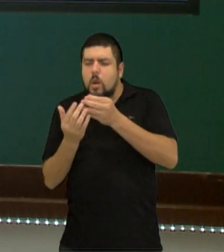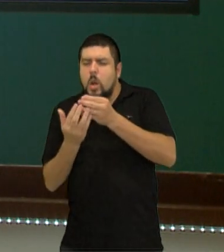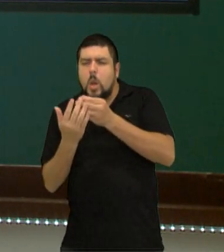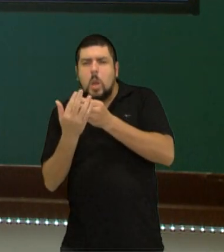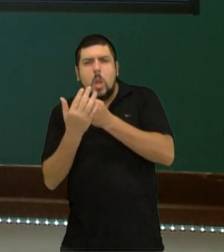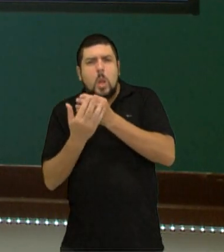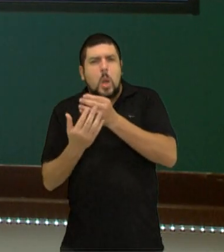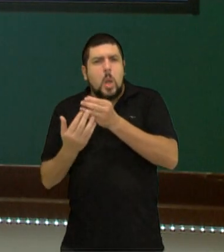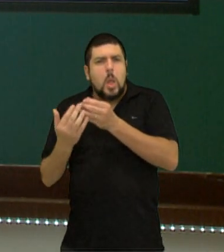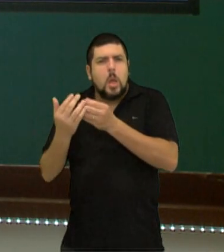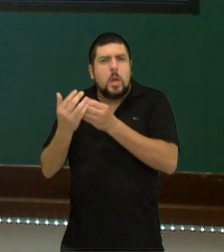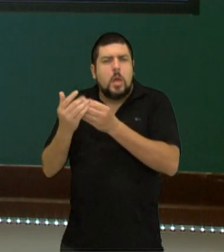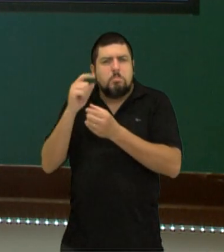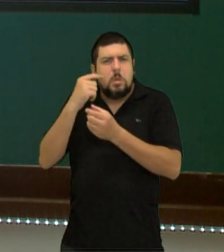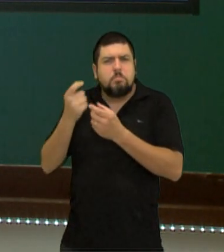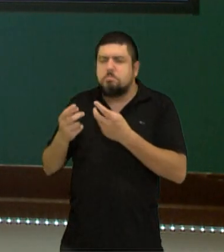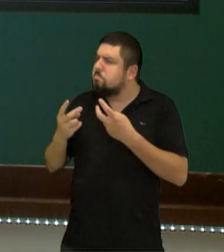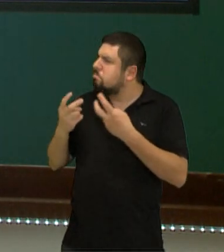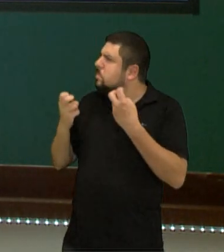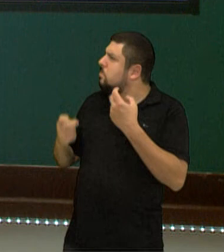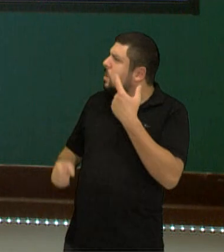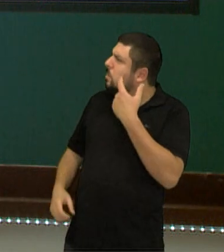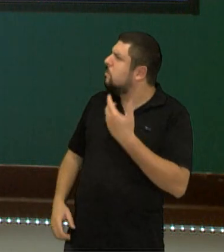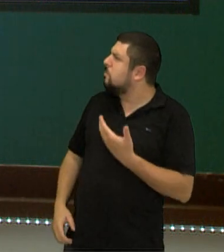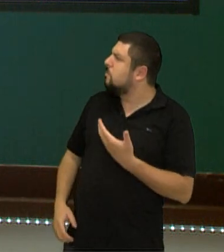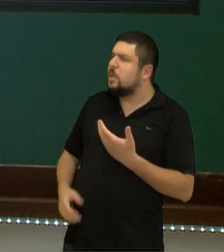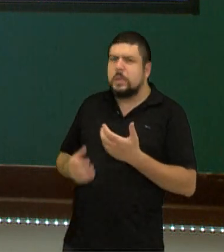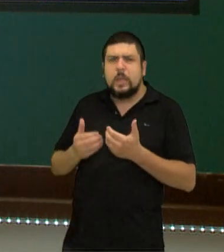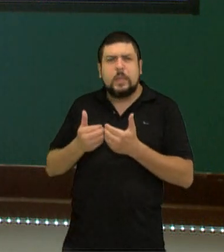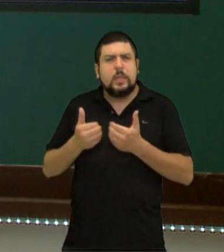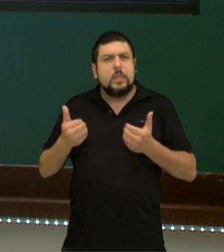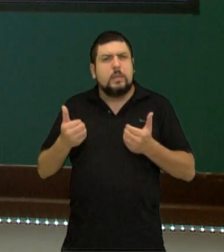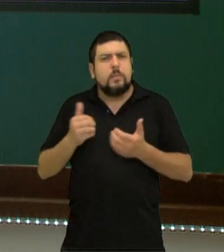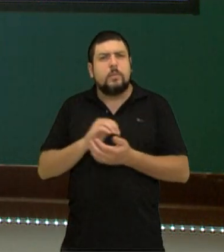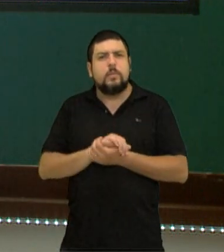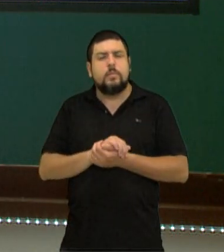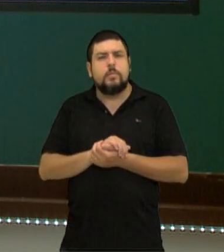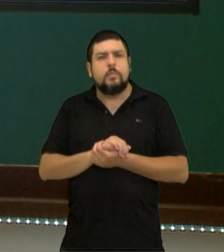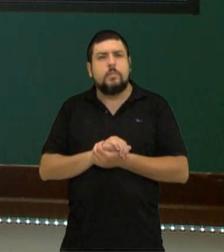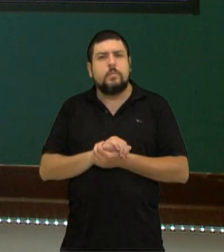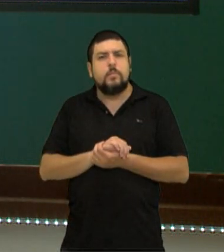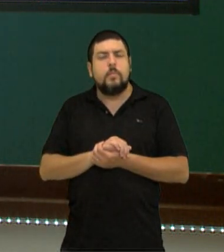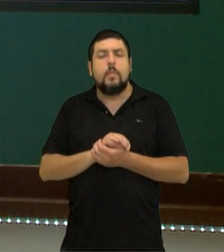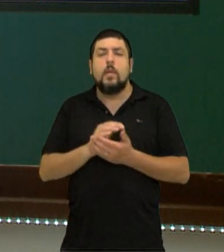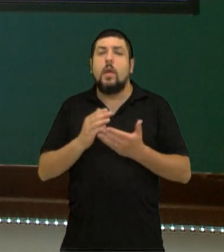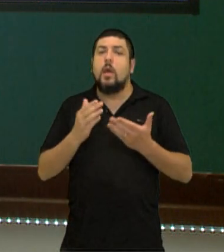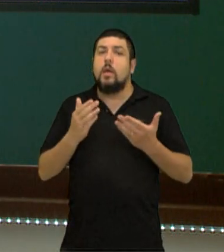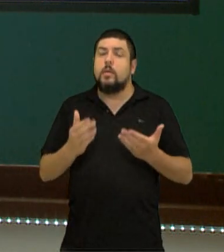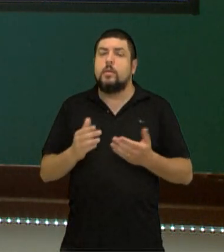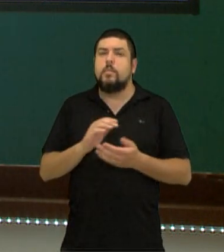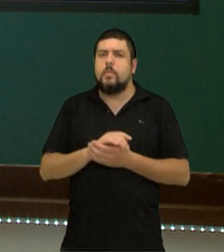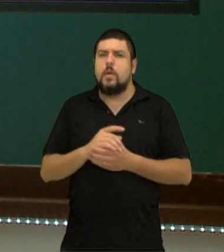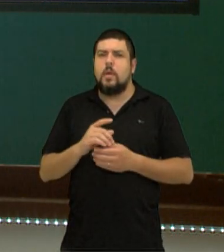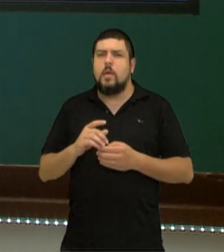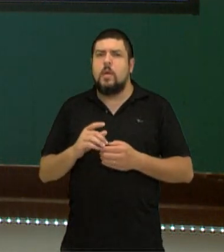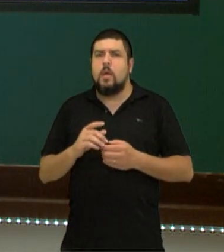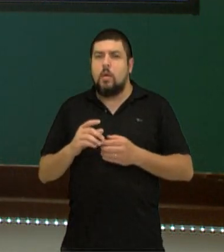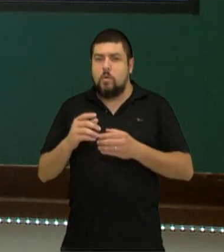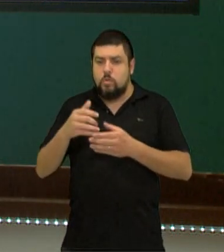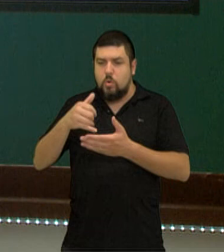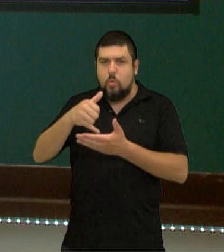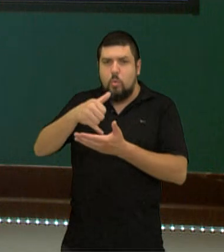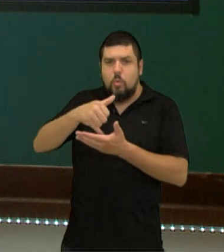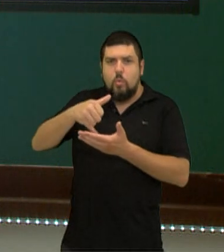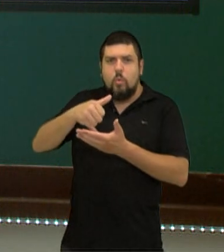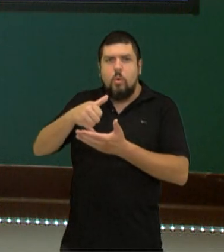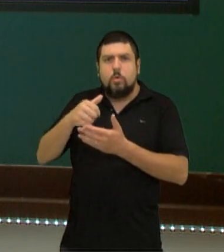separação distinta. O que acontece? Por questões de solubilidade, de densidade, eles